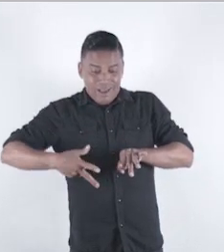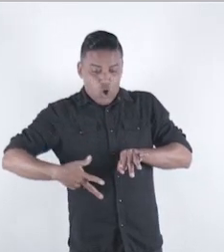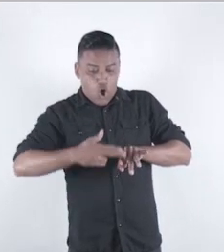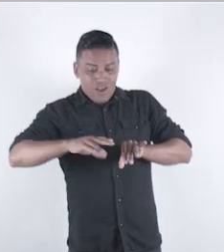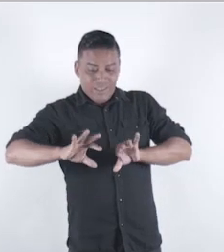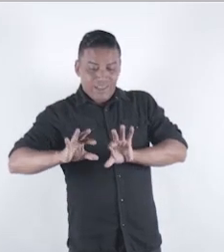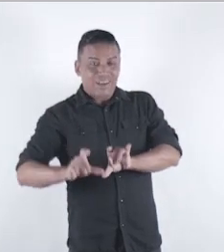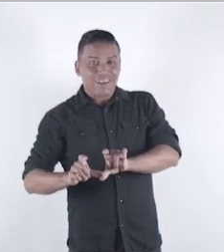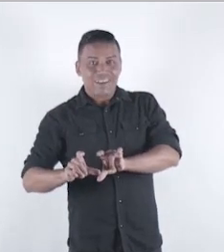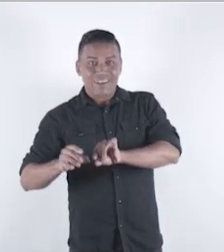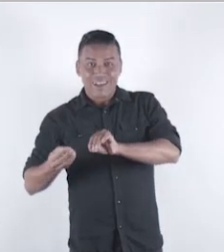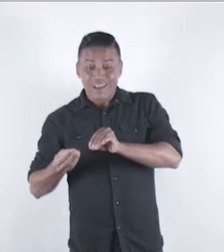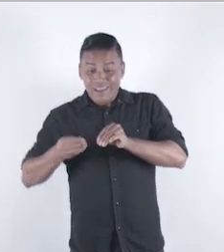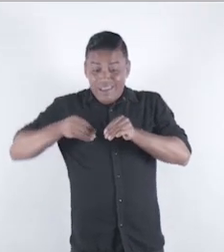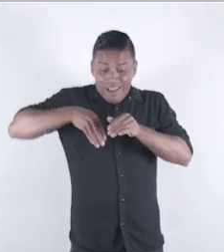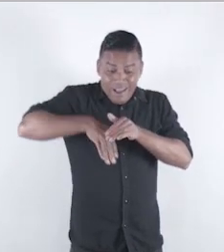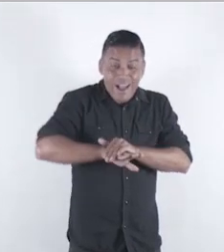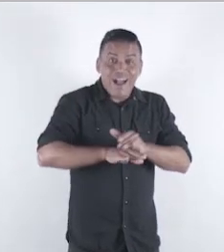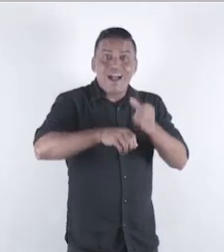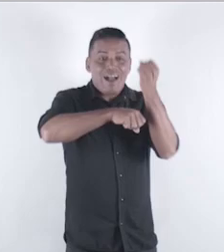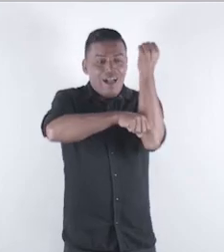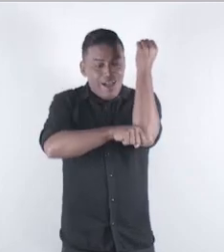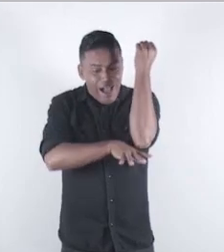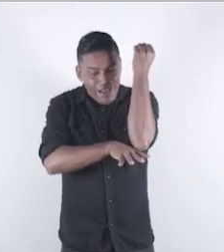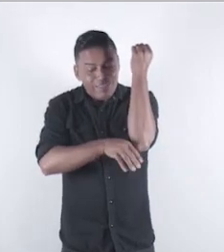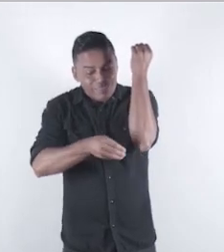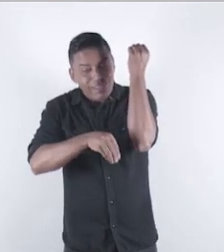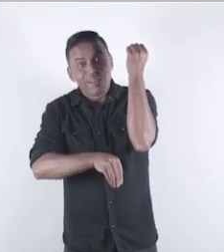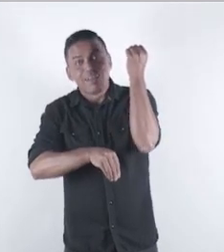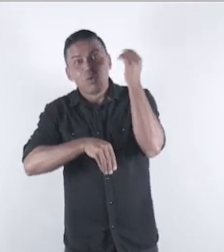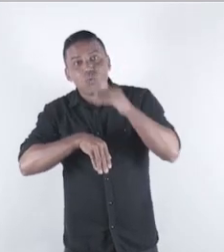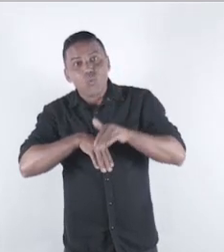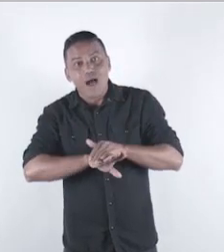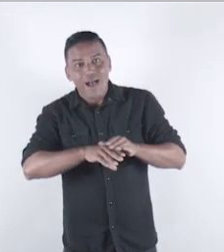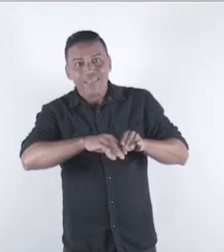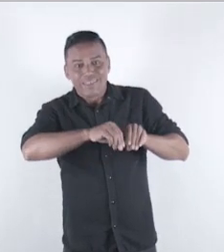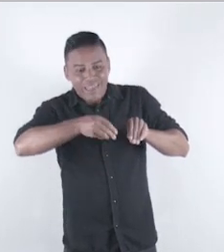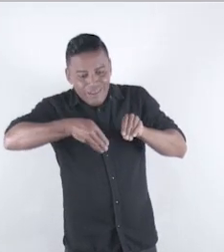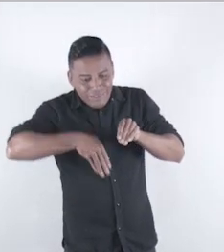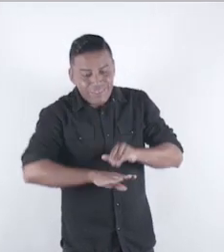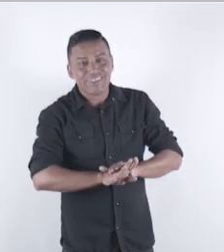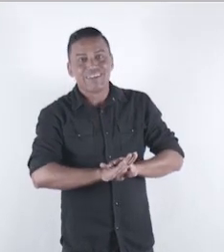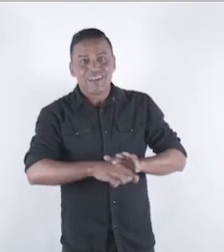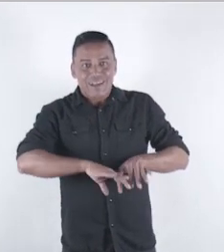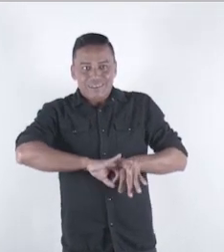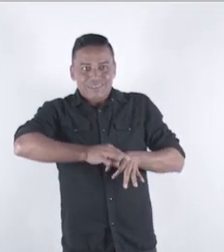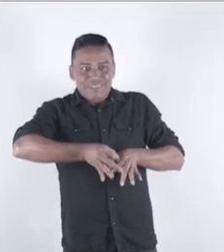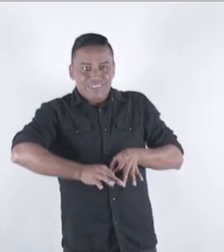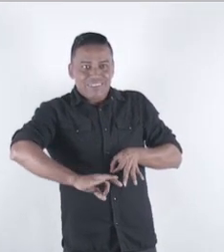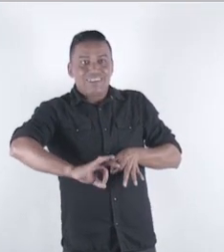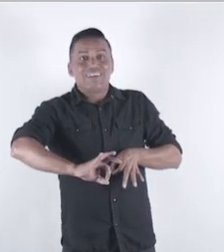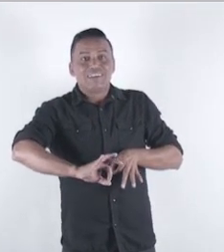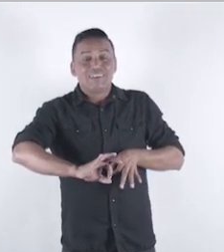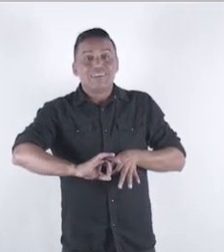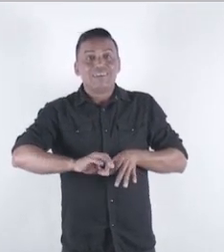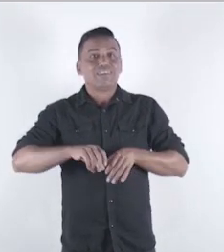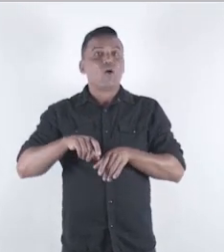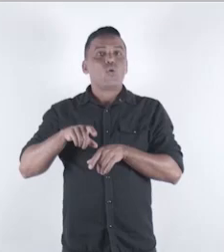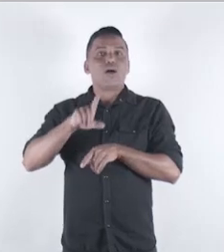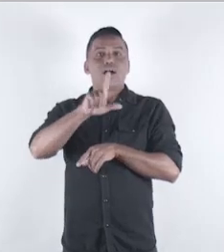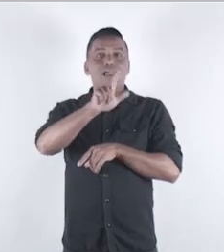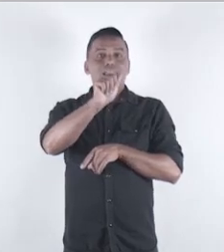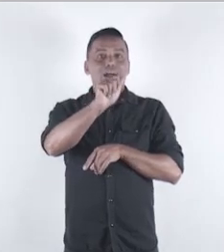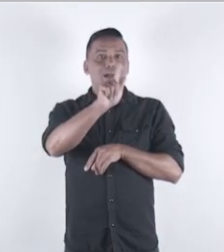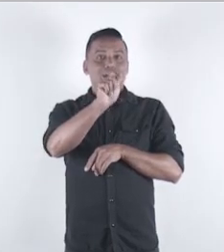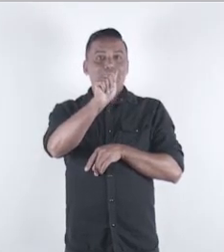de mim e eu trago muito dela. E ela faz parte do cenário da história da Lagarta e a Cobra, de um quintal